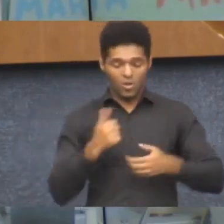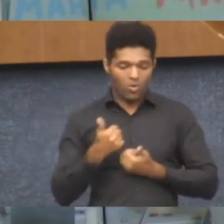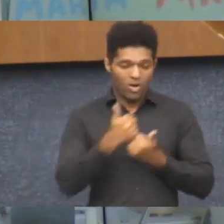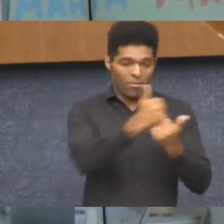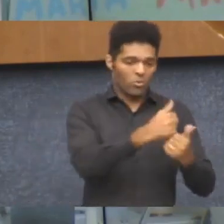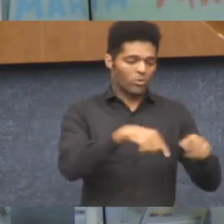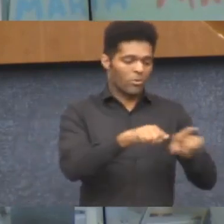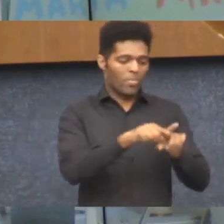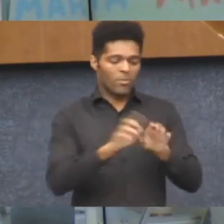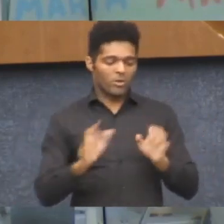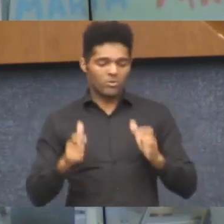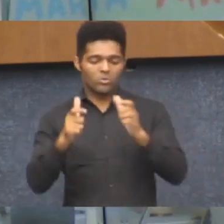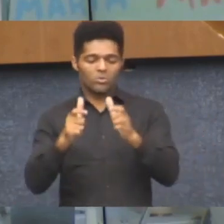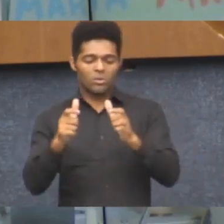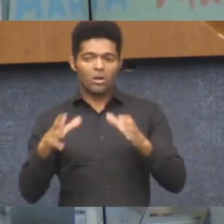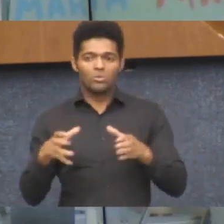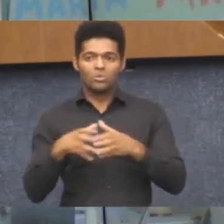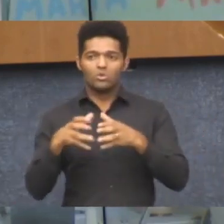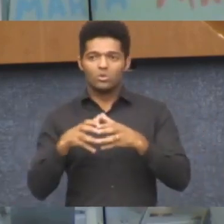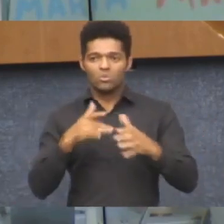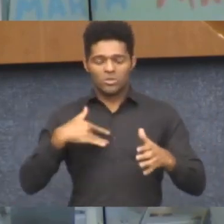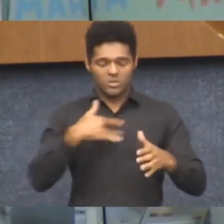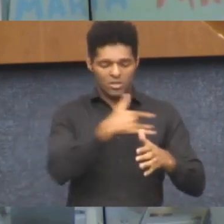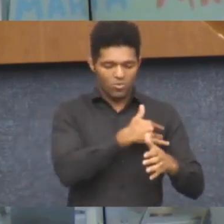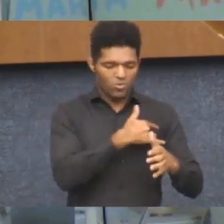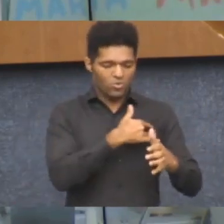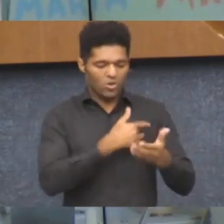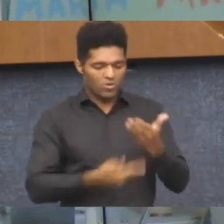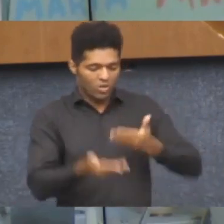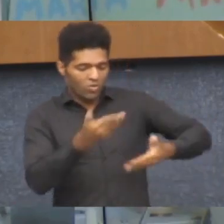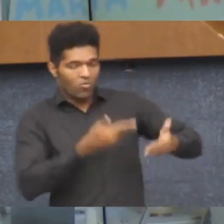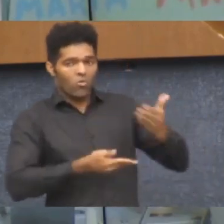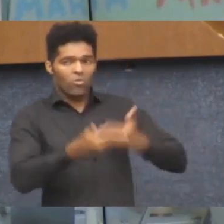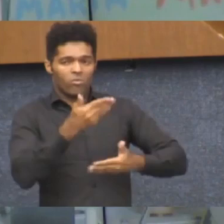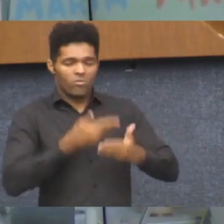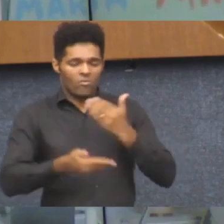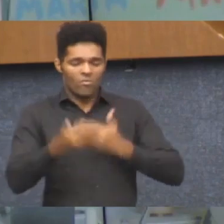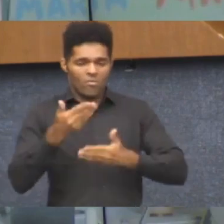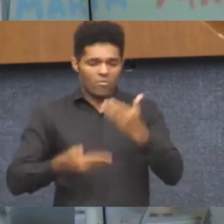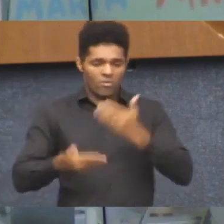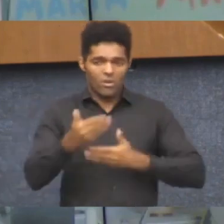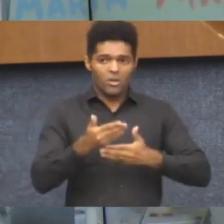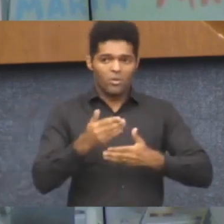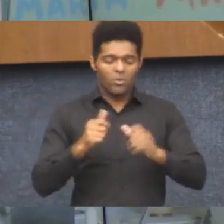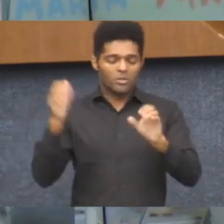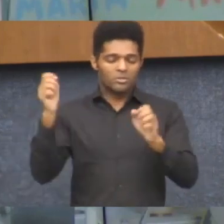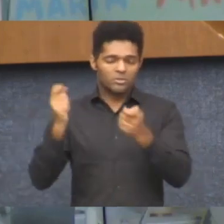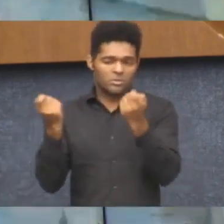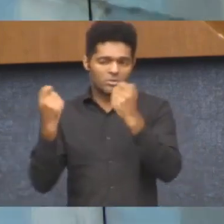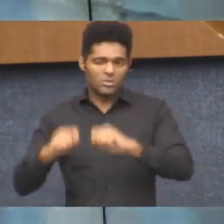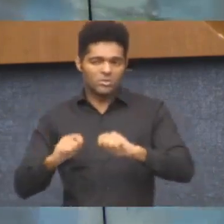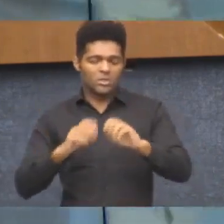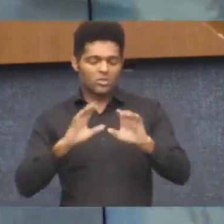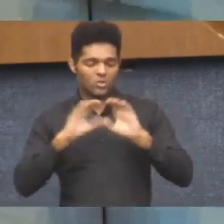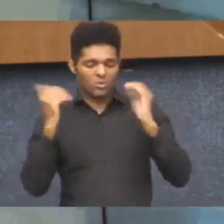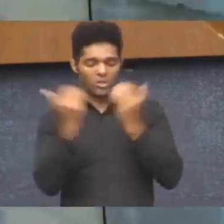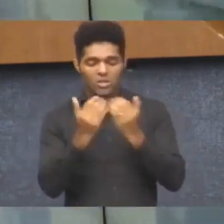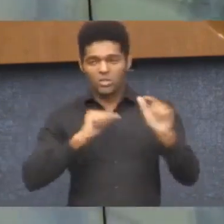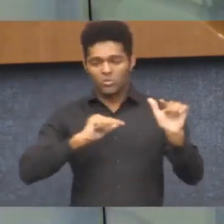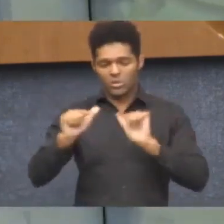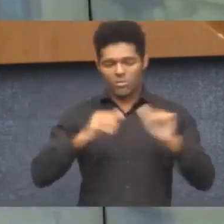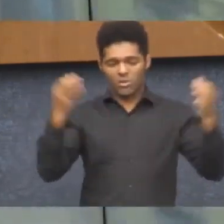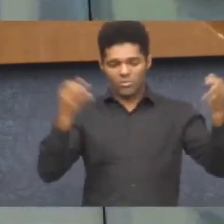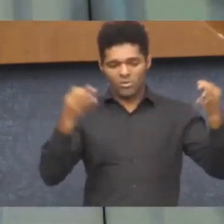trabalhadores e das trabalhadoras da unidade de saúde, ao envolver com a necessidade do território da comunidade, fez esse trabalho fantástico.